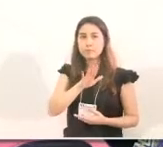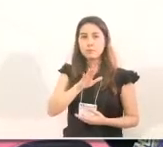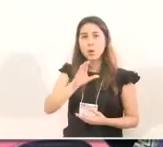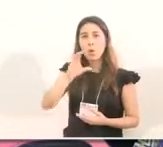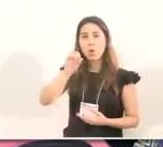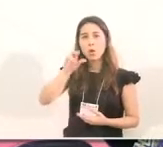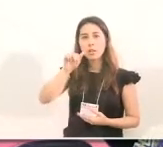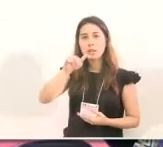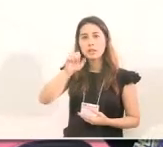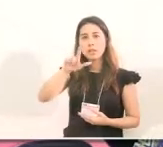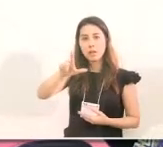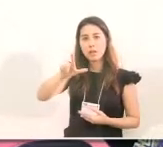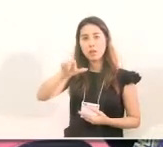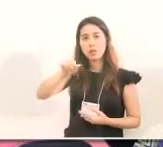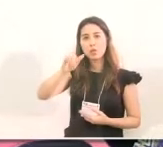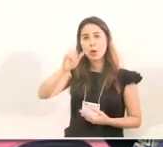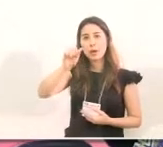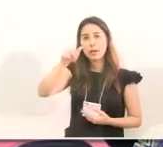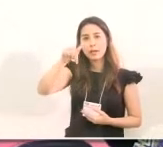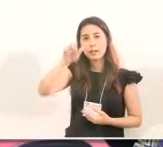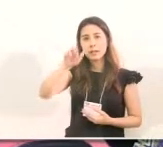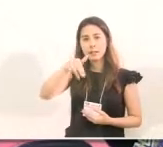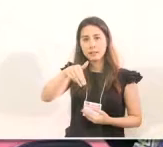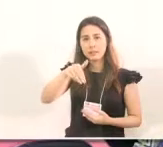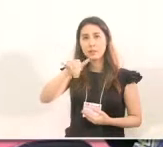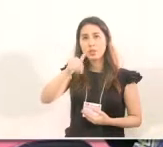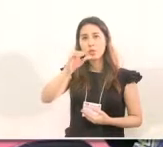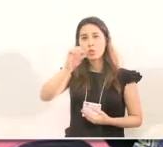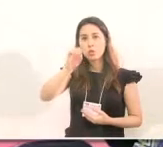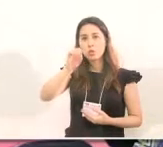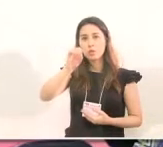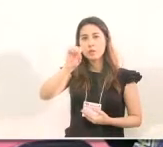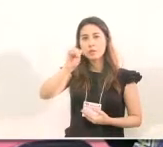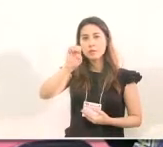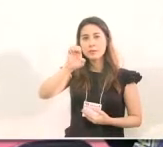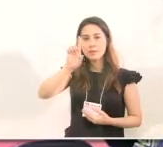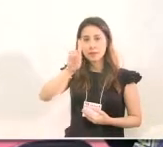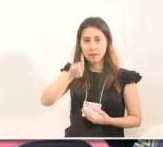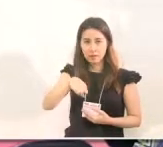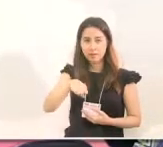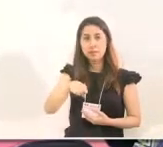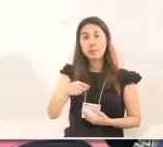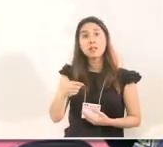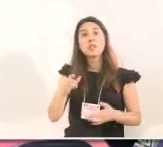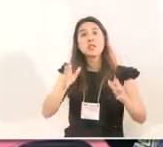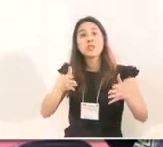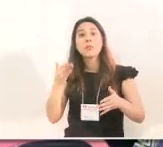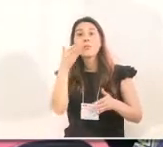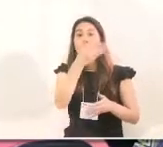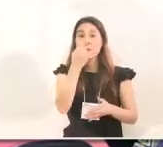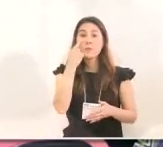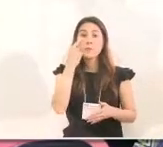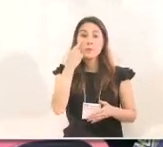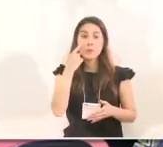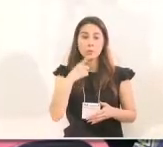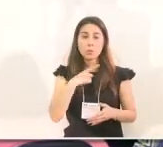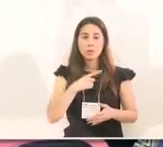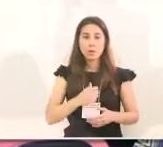josé é aquela estátua quem conhece são joão da boa vista treinar o grupo escolar joaquim josé